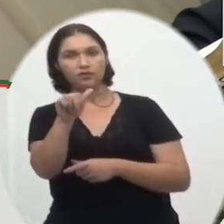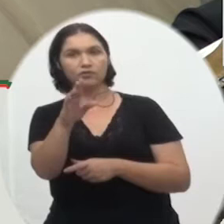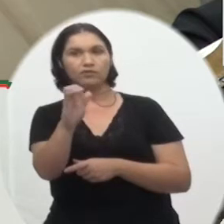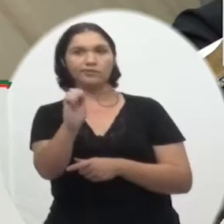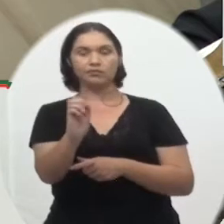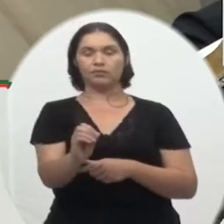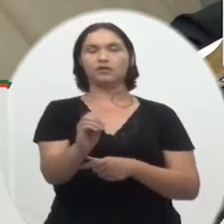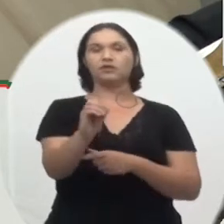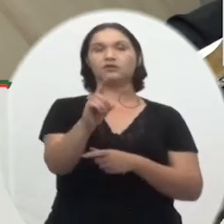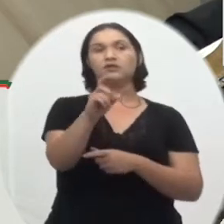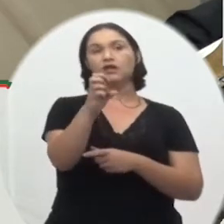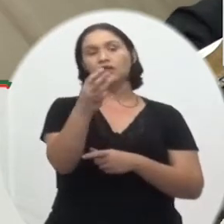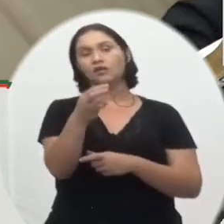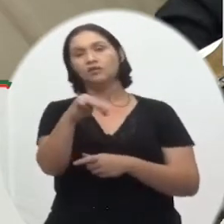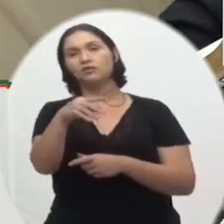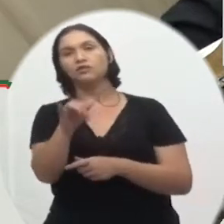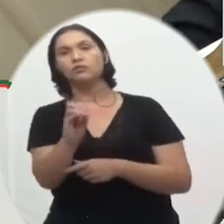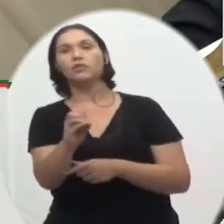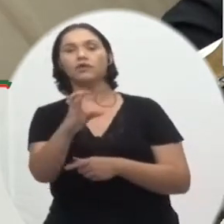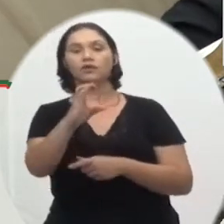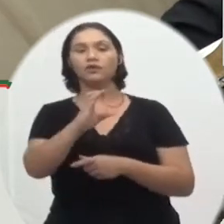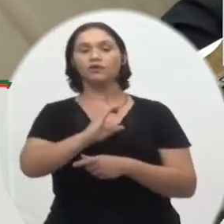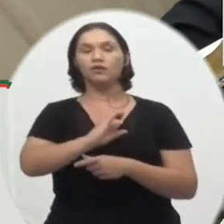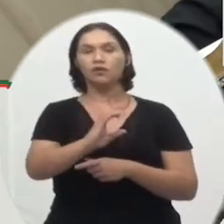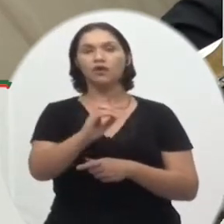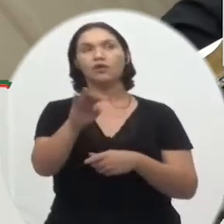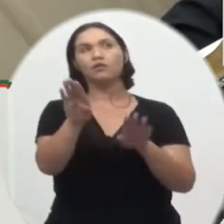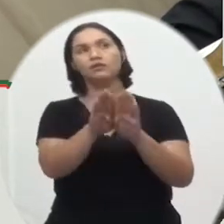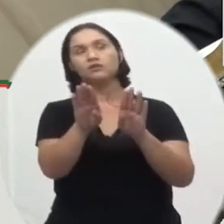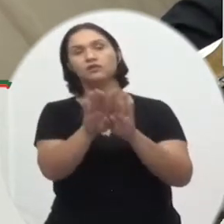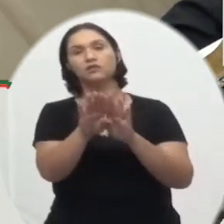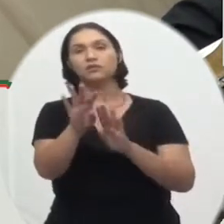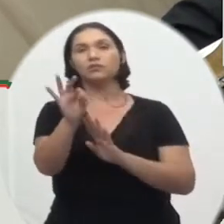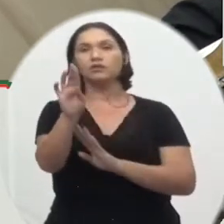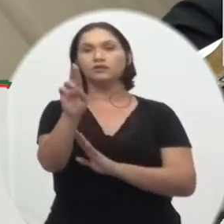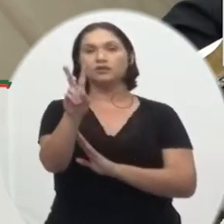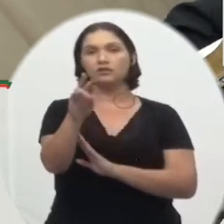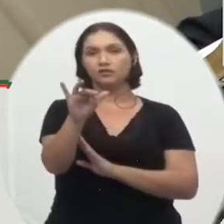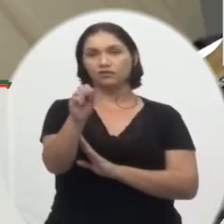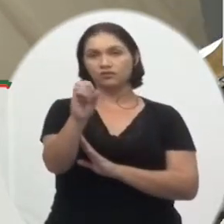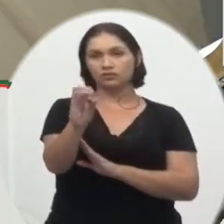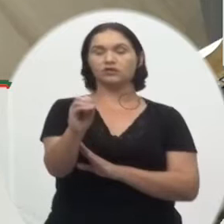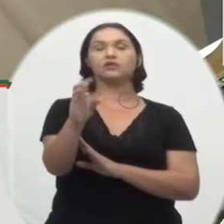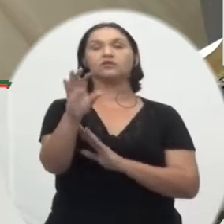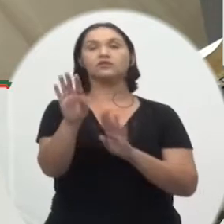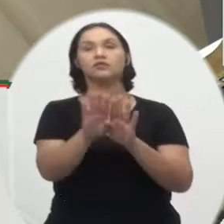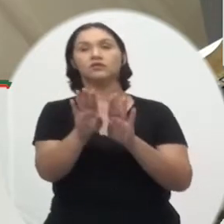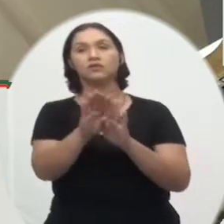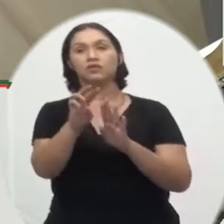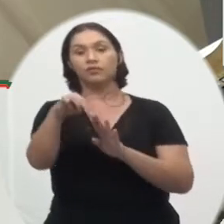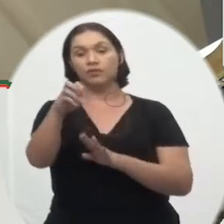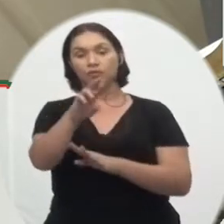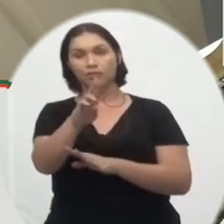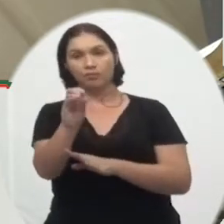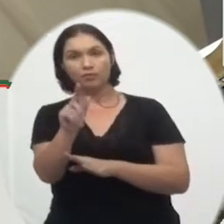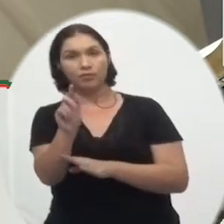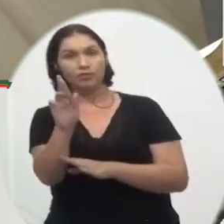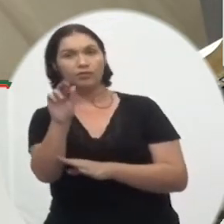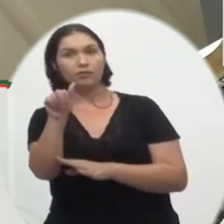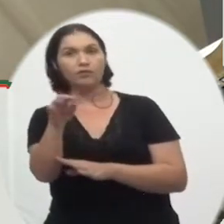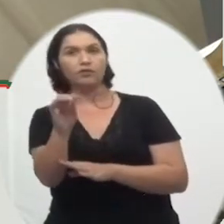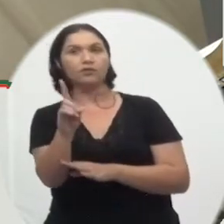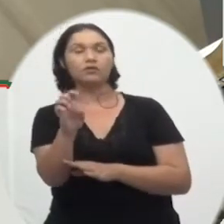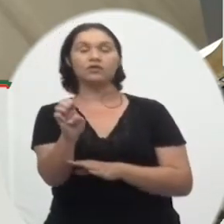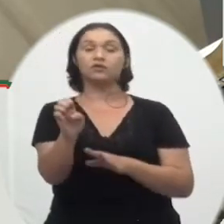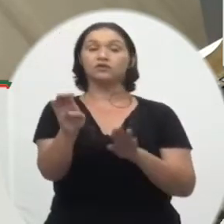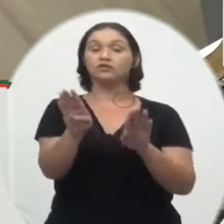de Maio, Cocal do Sul, Siderópolis, Treviso, Nova Veneza, Jacinto Machado, Morro Grande, Araranguá, Balneário Arroio